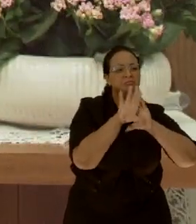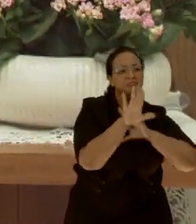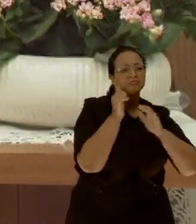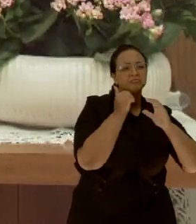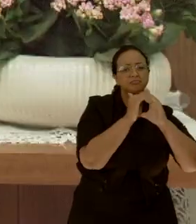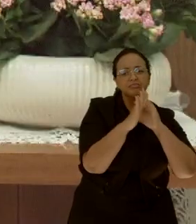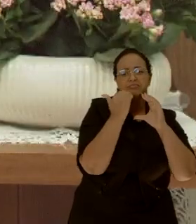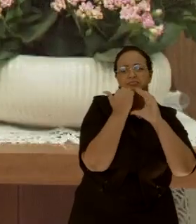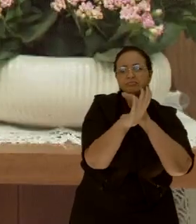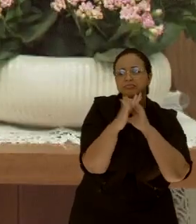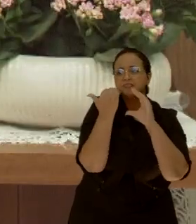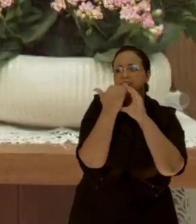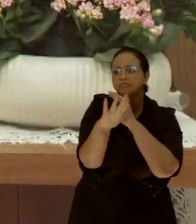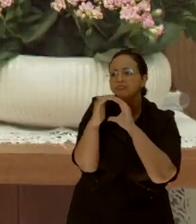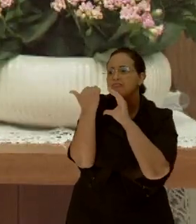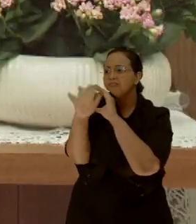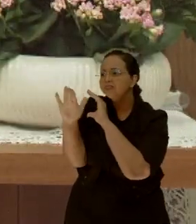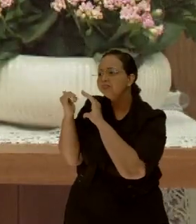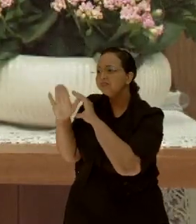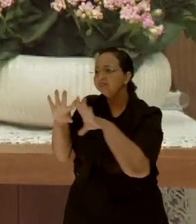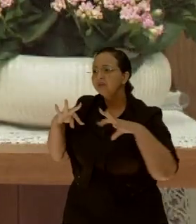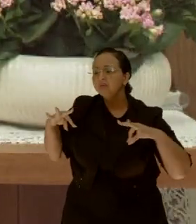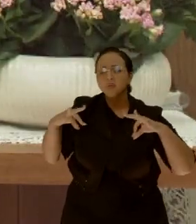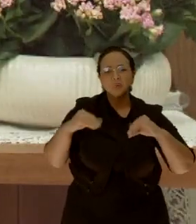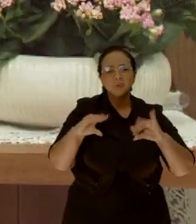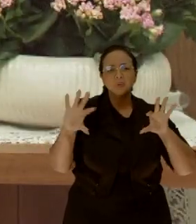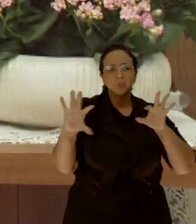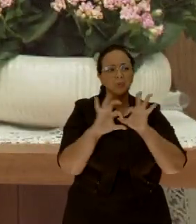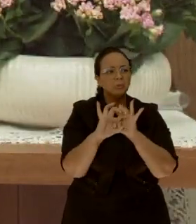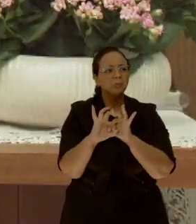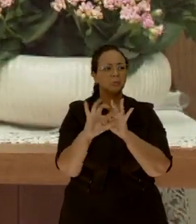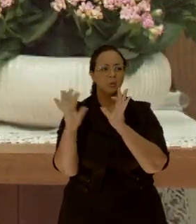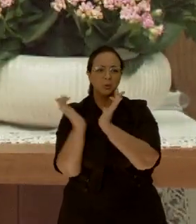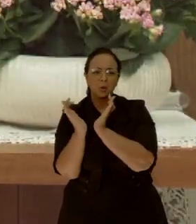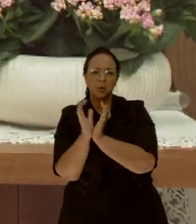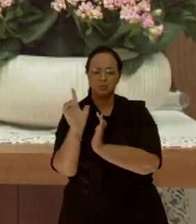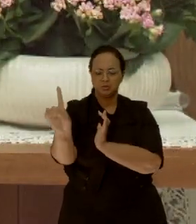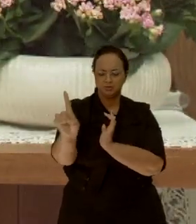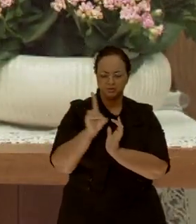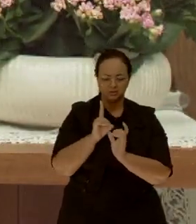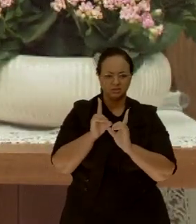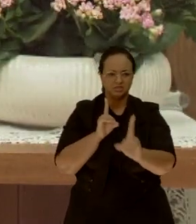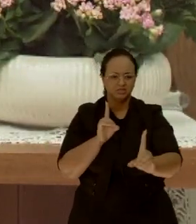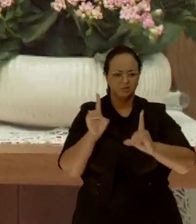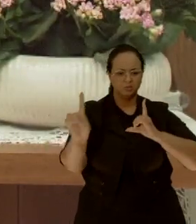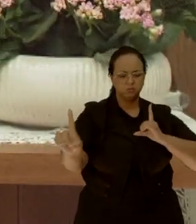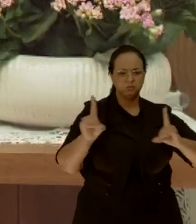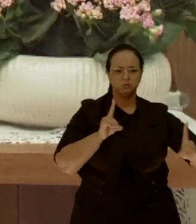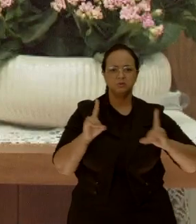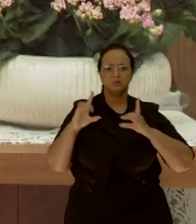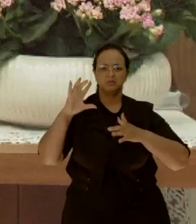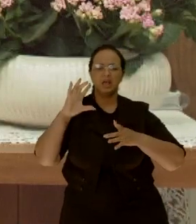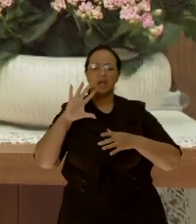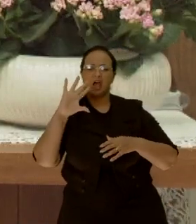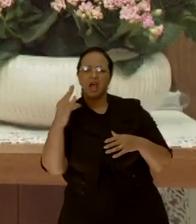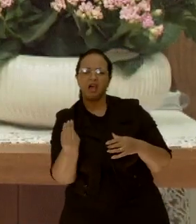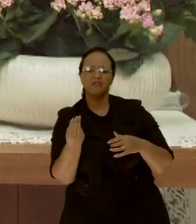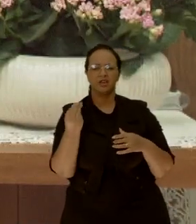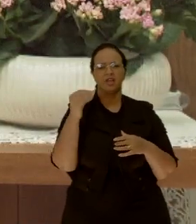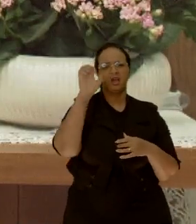pastores para todas as partes do mundo. Sai um grupo, entra outro, para a turma da África aqui, a turma da Europa aqui, a